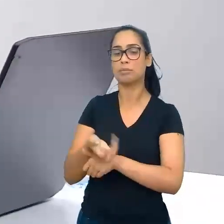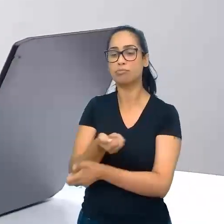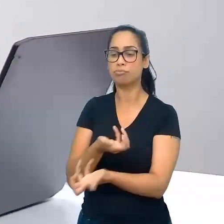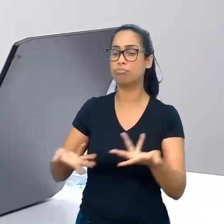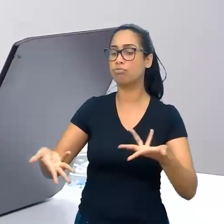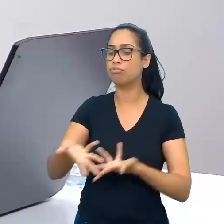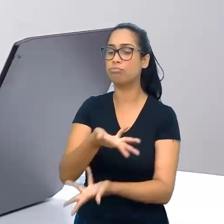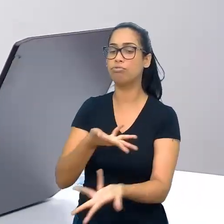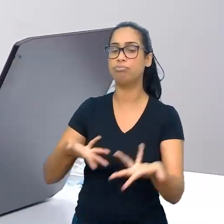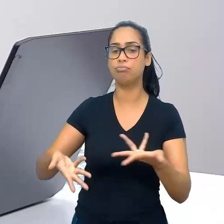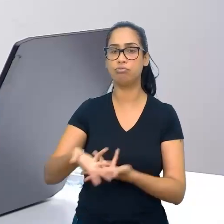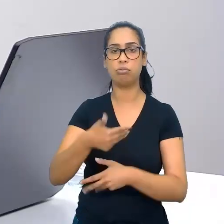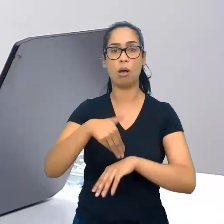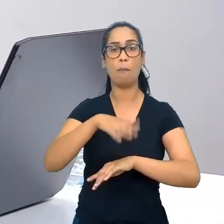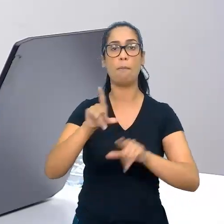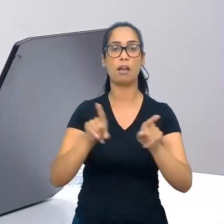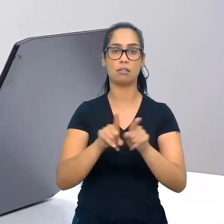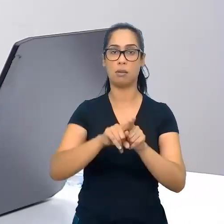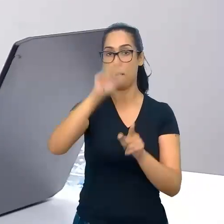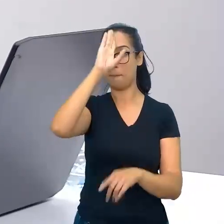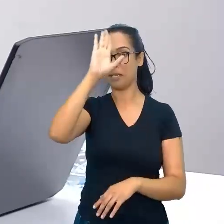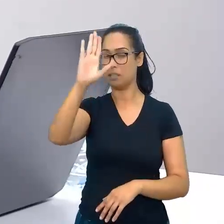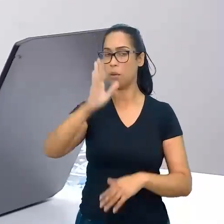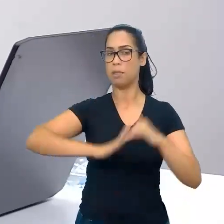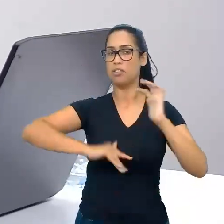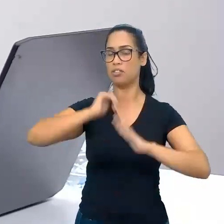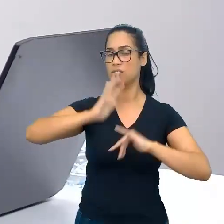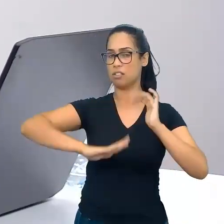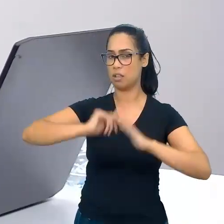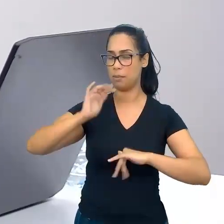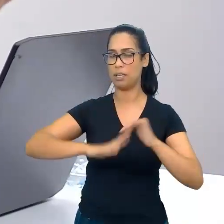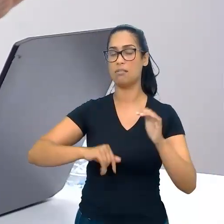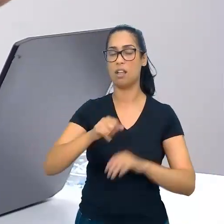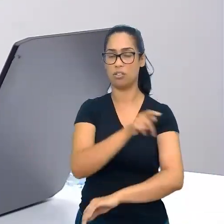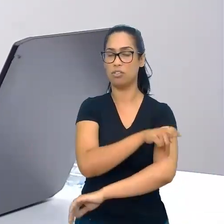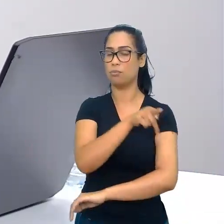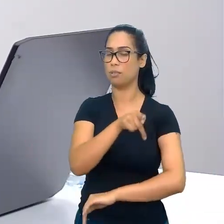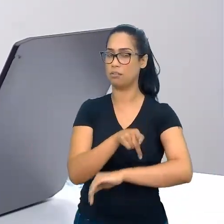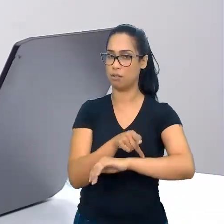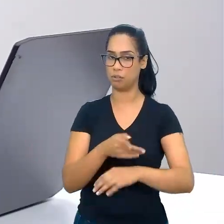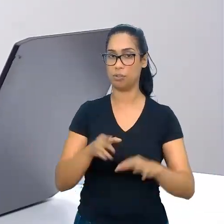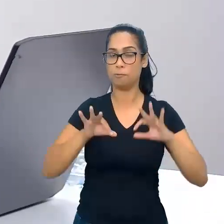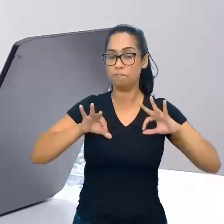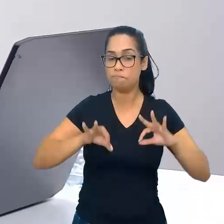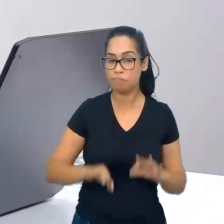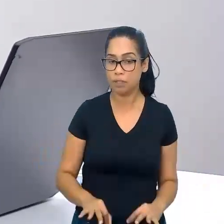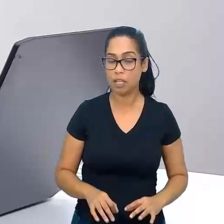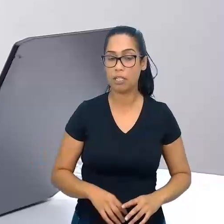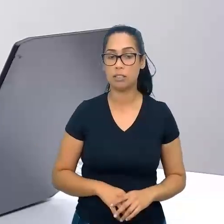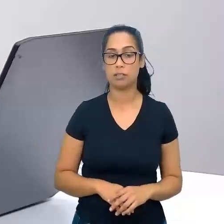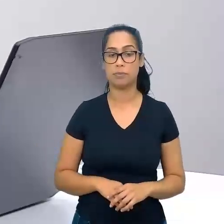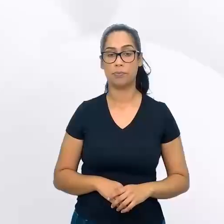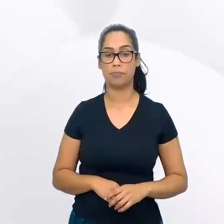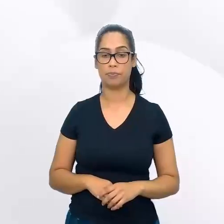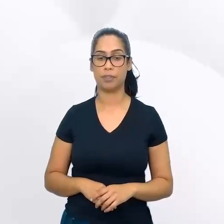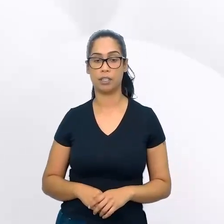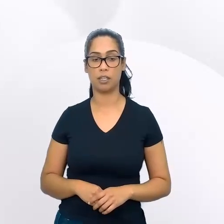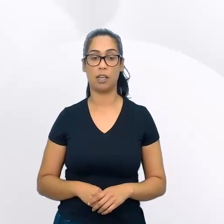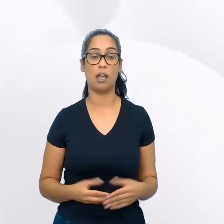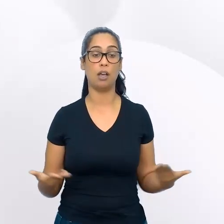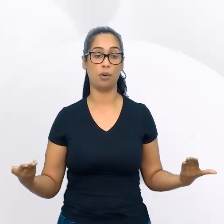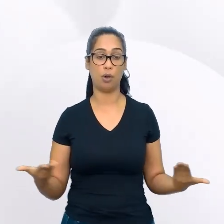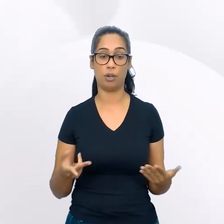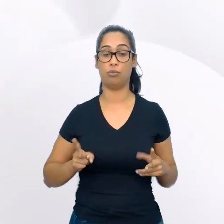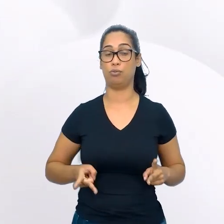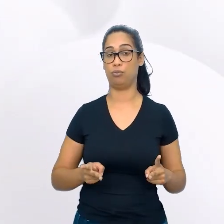pedagógicas e seguindo Seguindo aqui seguindo dessa pessoa Seguindo aqui dessa